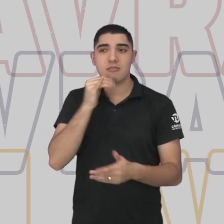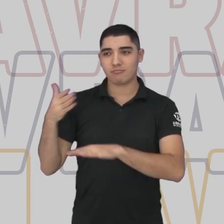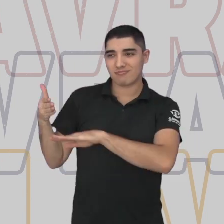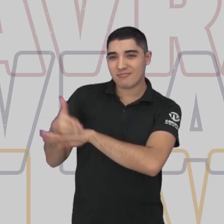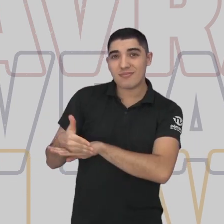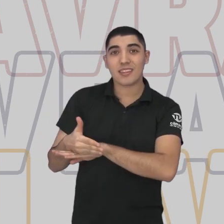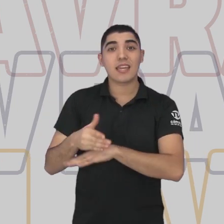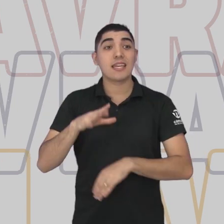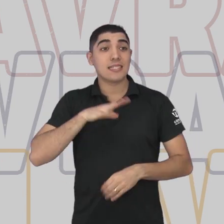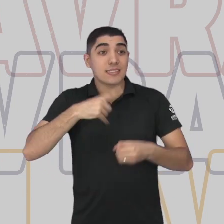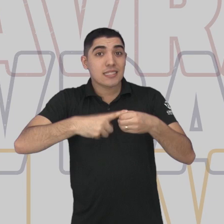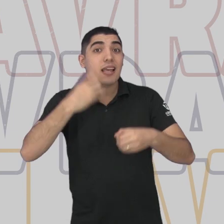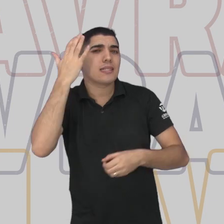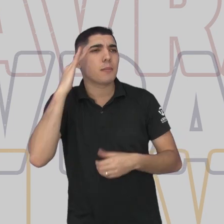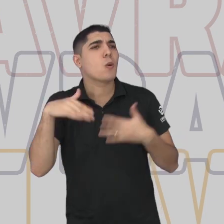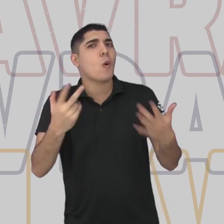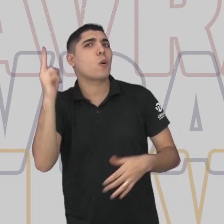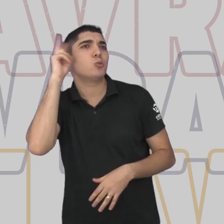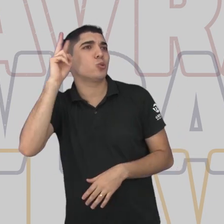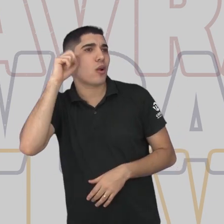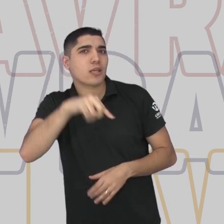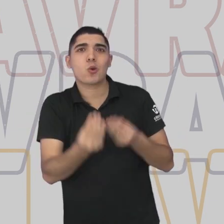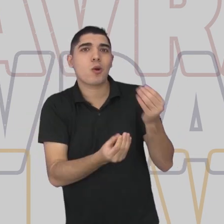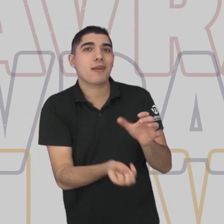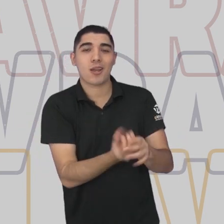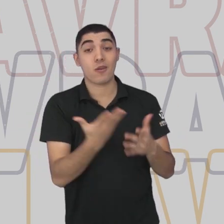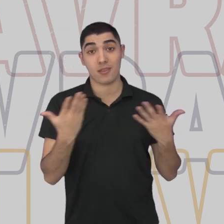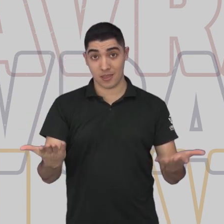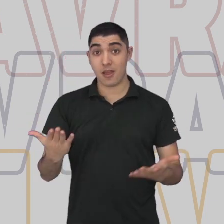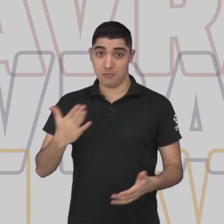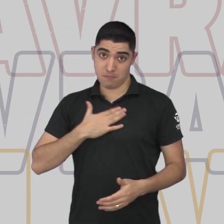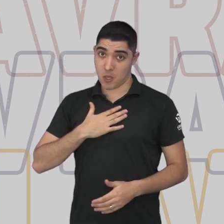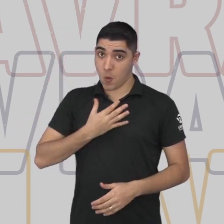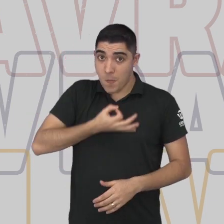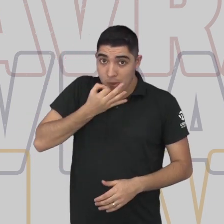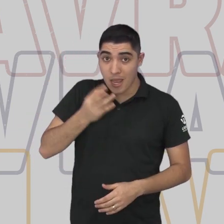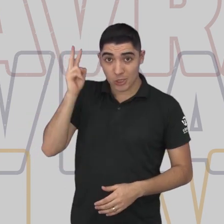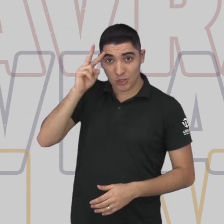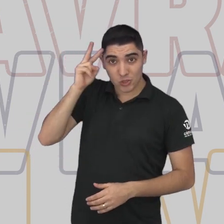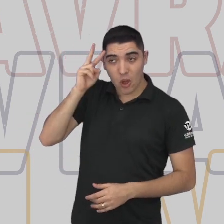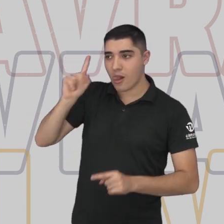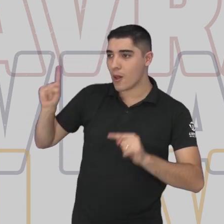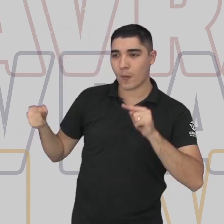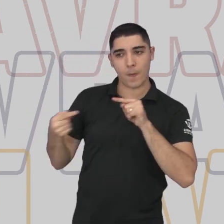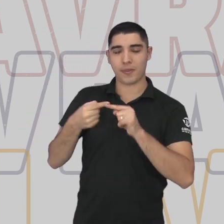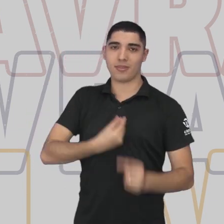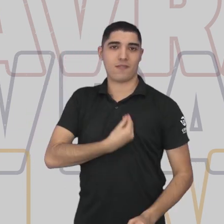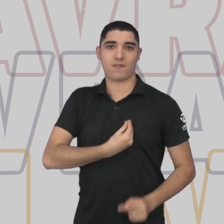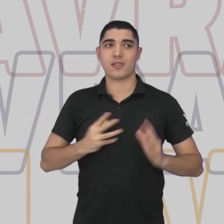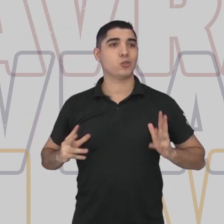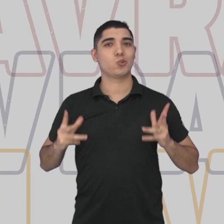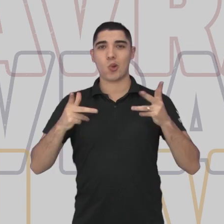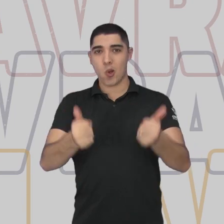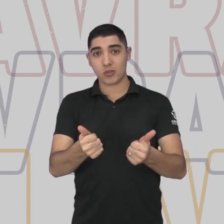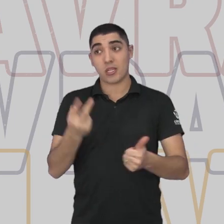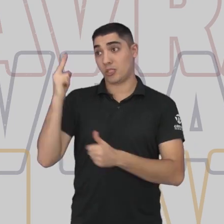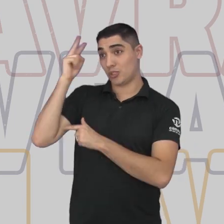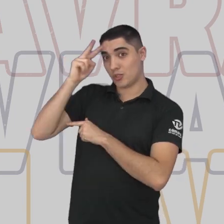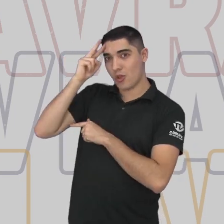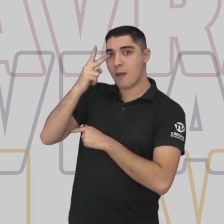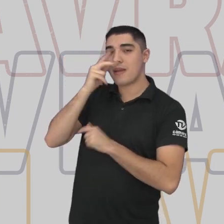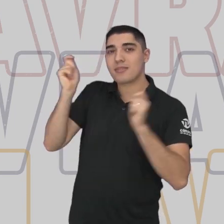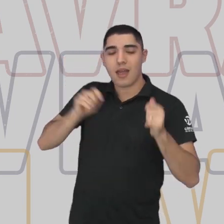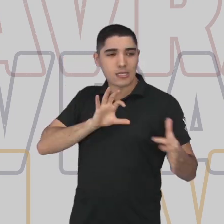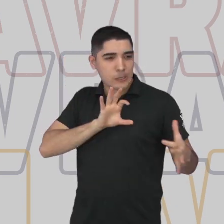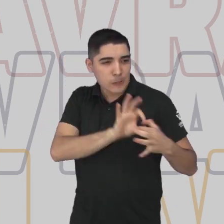cidade, você quer saber primeiro a história, né? Isso, para mim, a história, ela faz parte muito da vida da gente, né? Então, contar a história cria